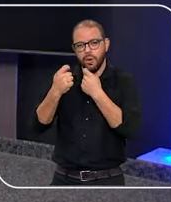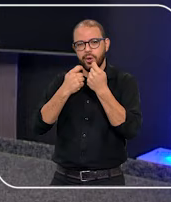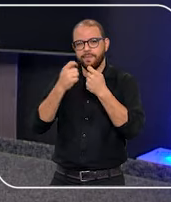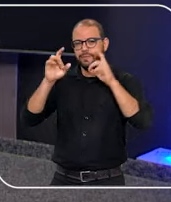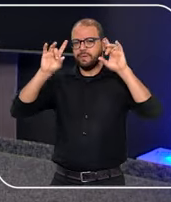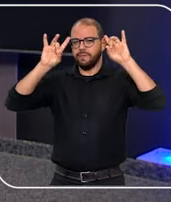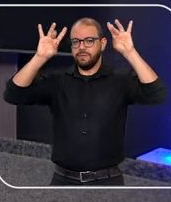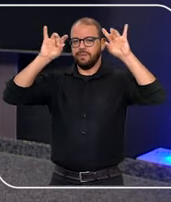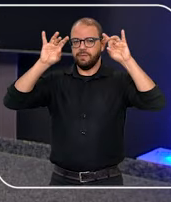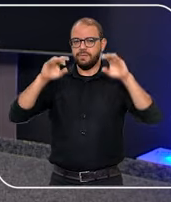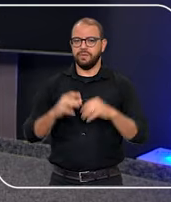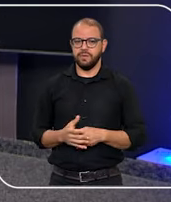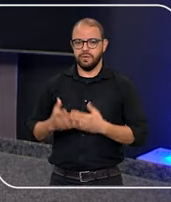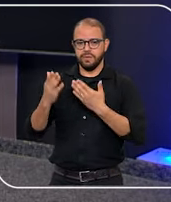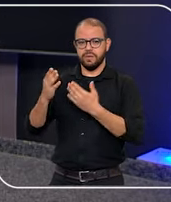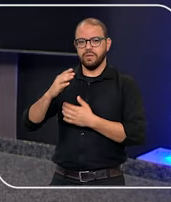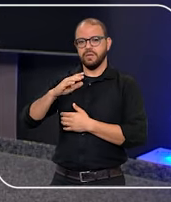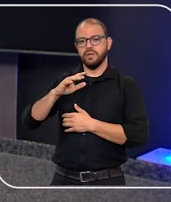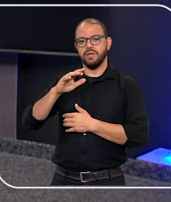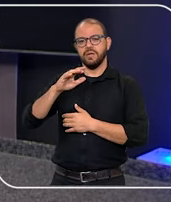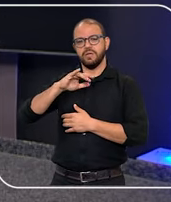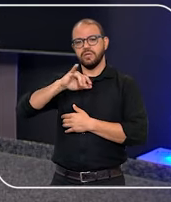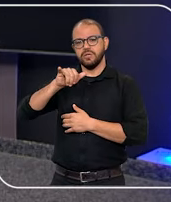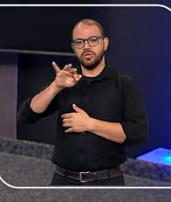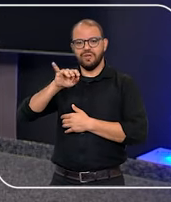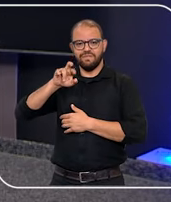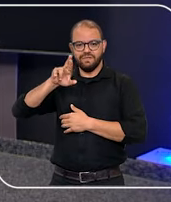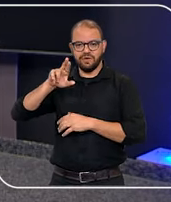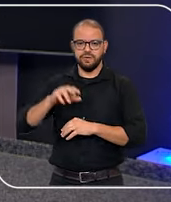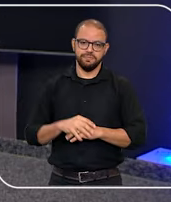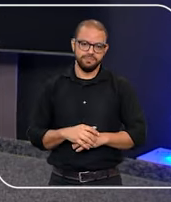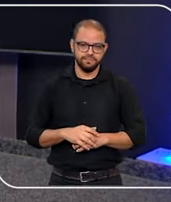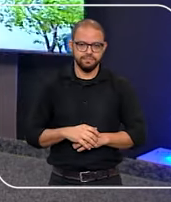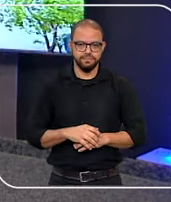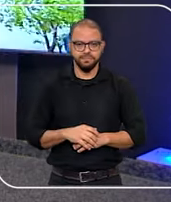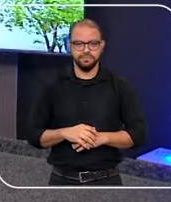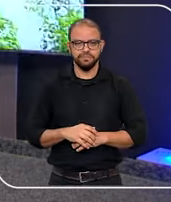agora a reportagem especial de Jaffer Araújo.